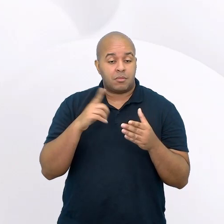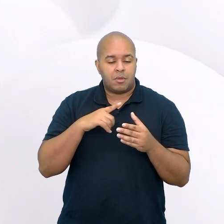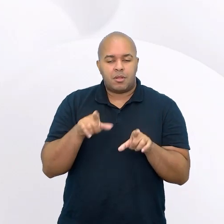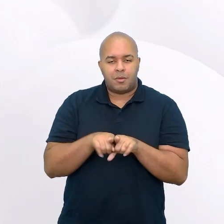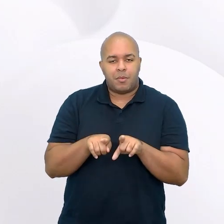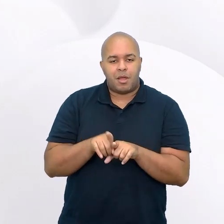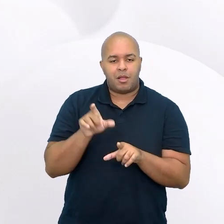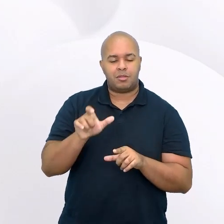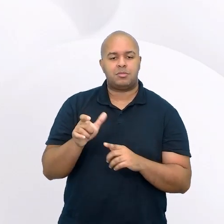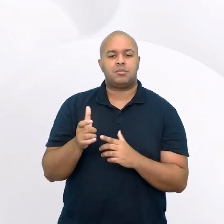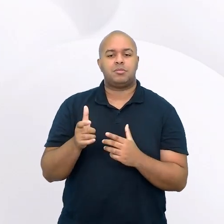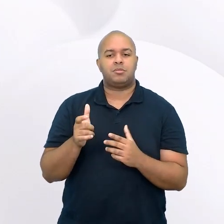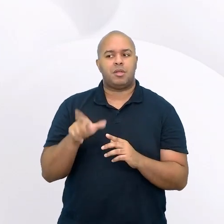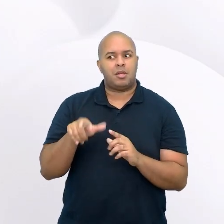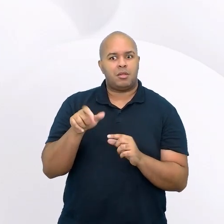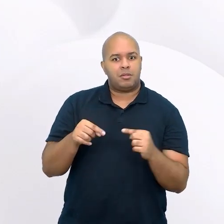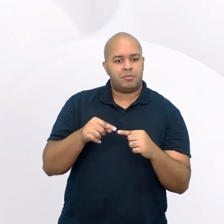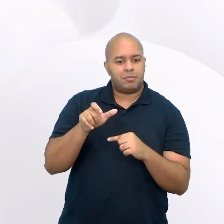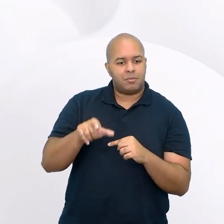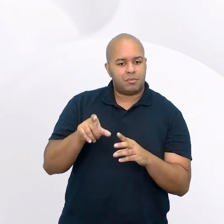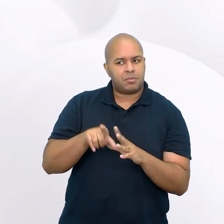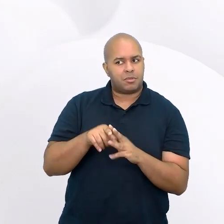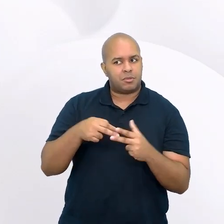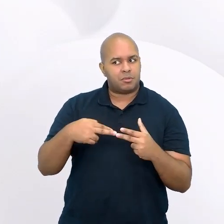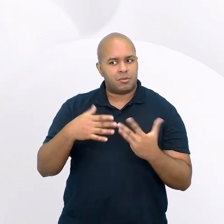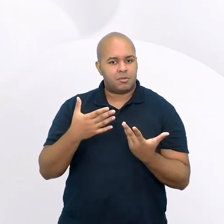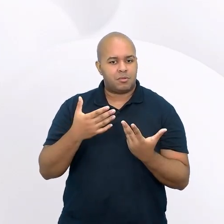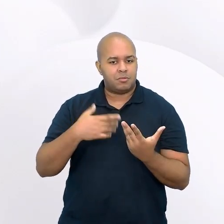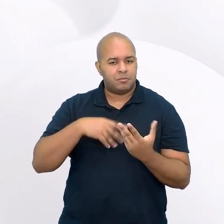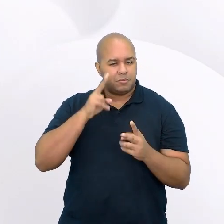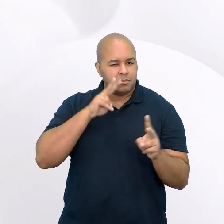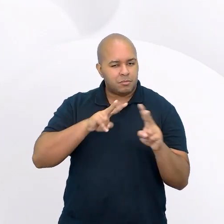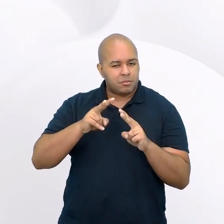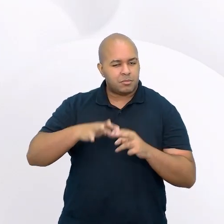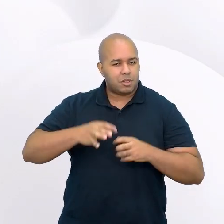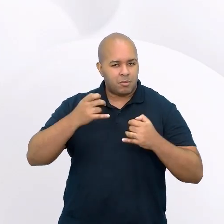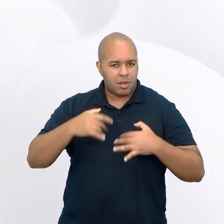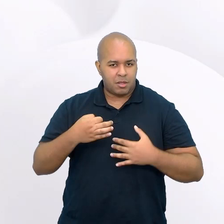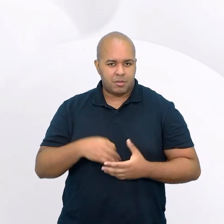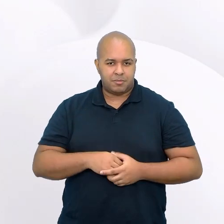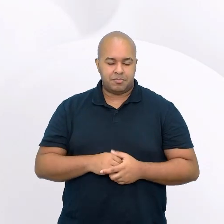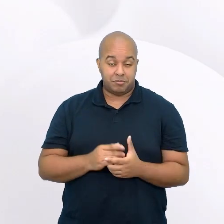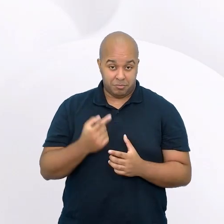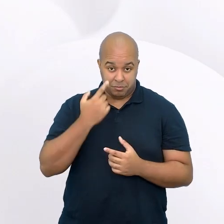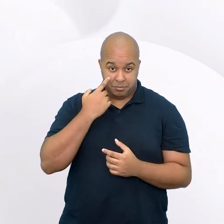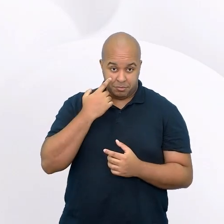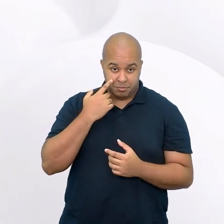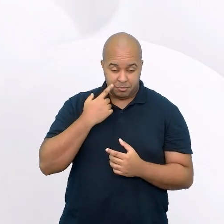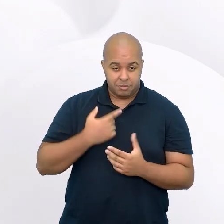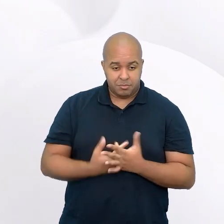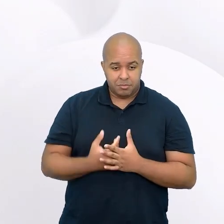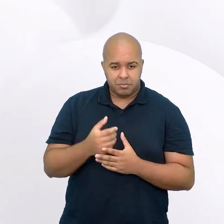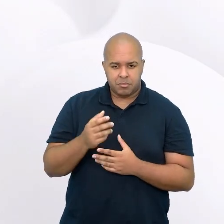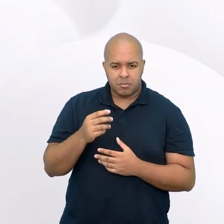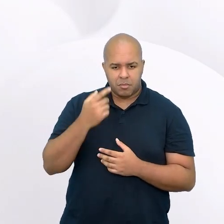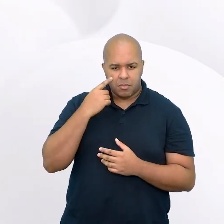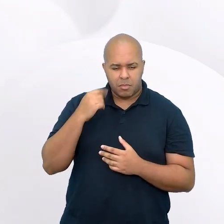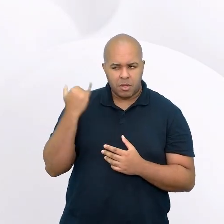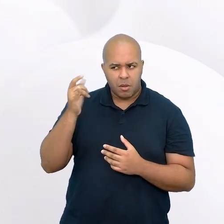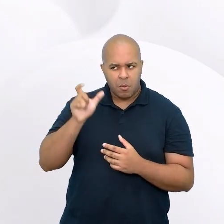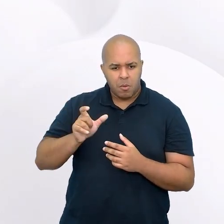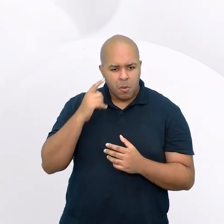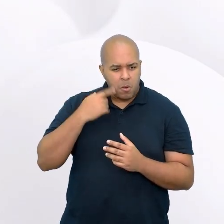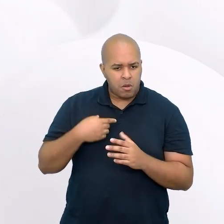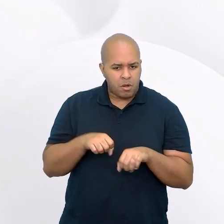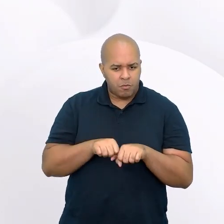também isso aqui bastante visto assim falado né olha só valorizar a formação